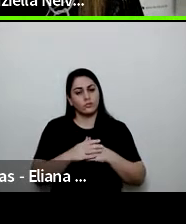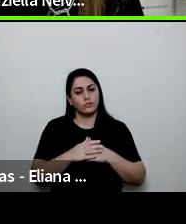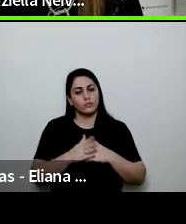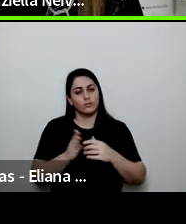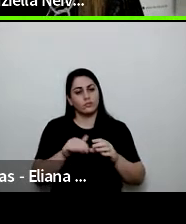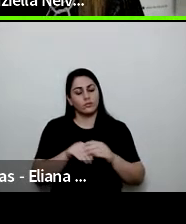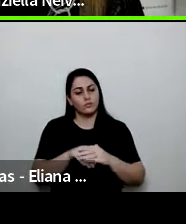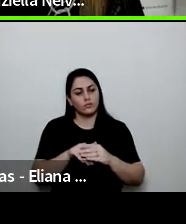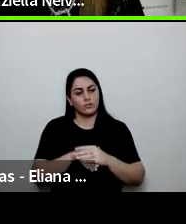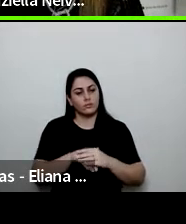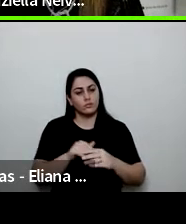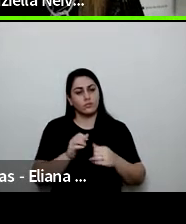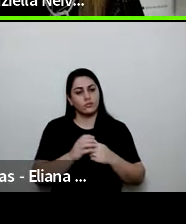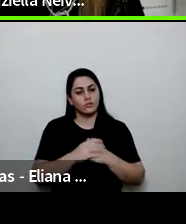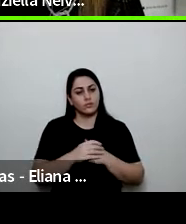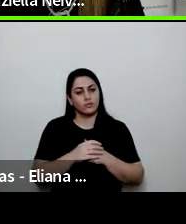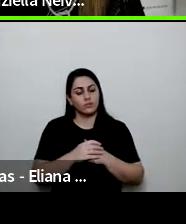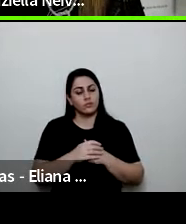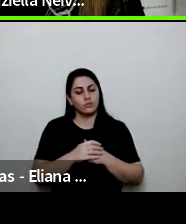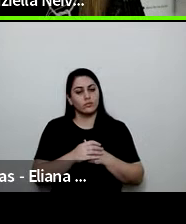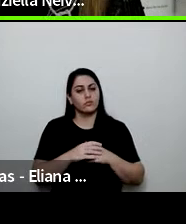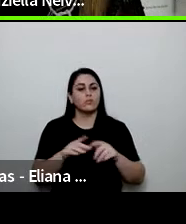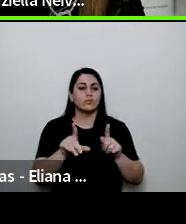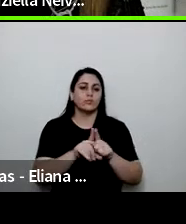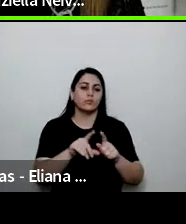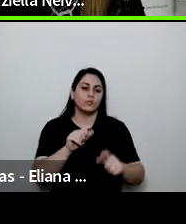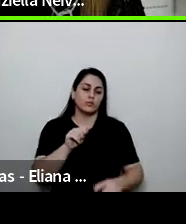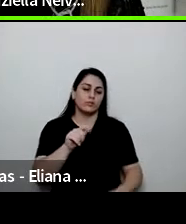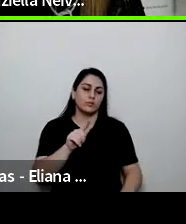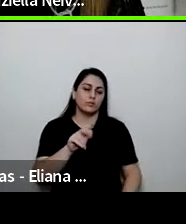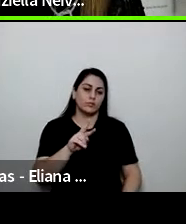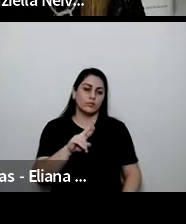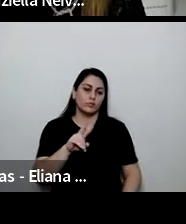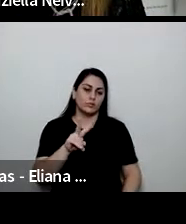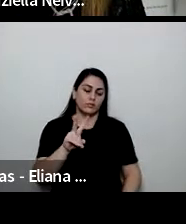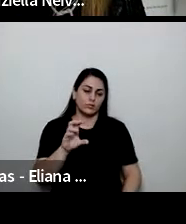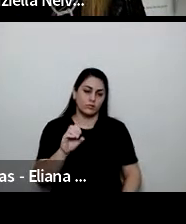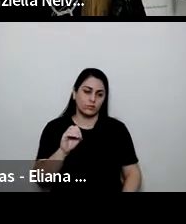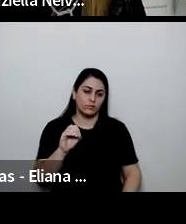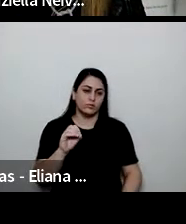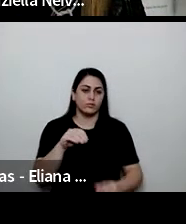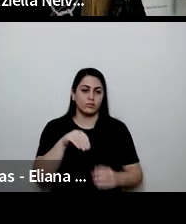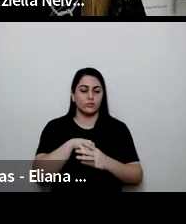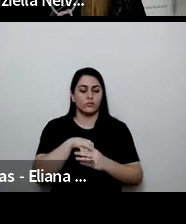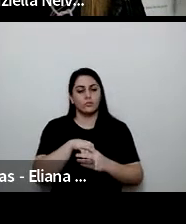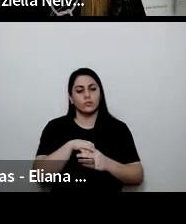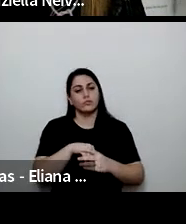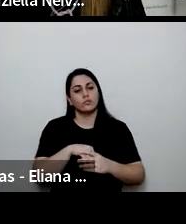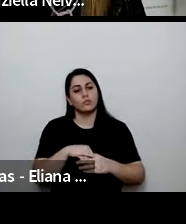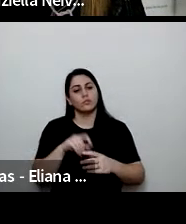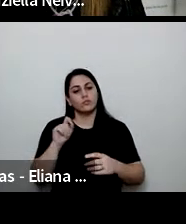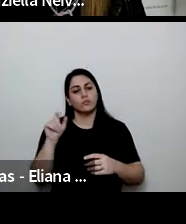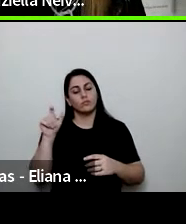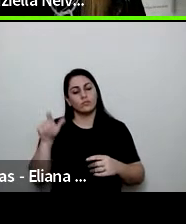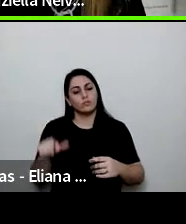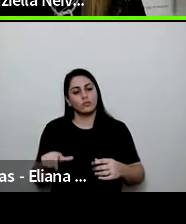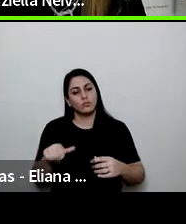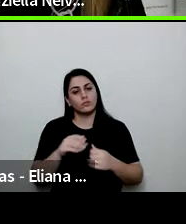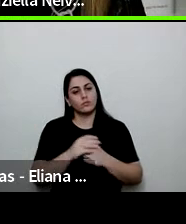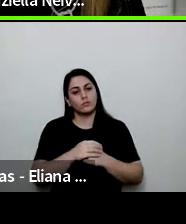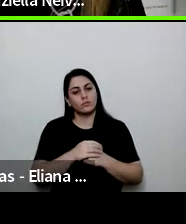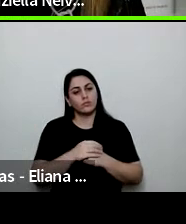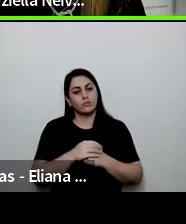semana não caracterizada processamento do agravo de instrumento provimento deste agravo interno busca agravante conhecimento